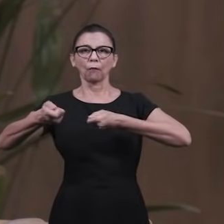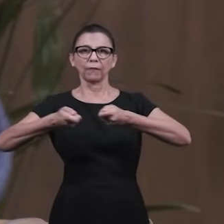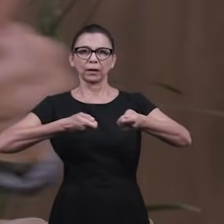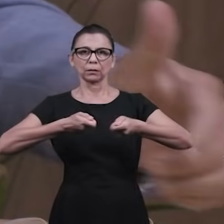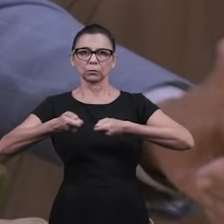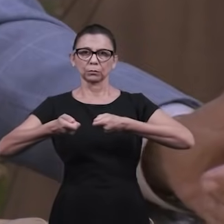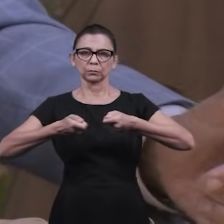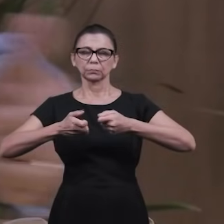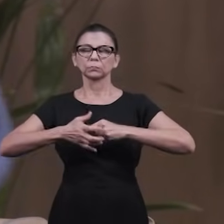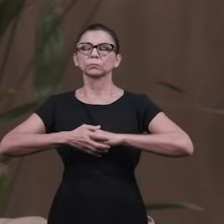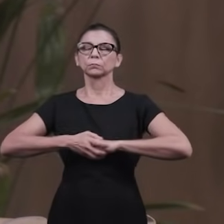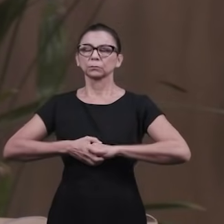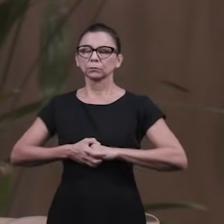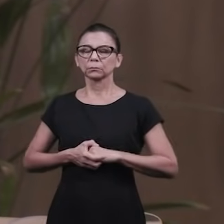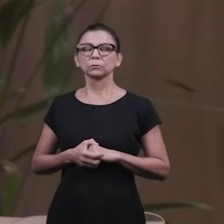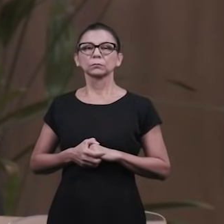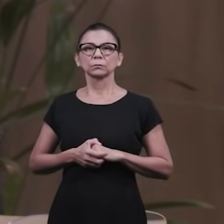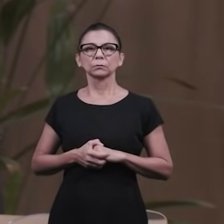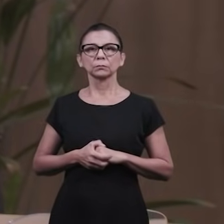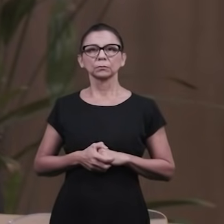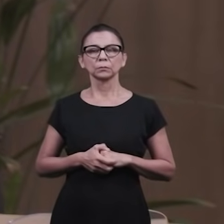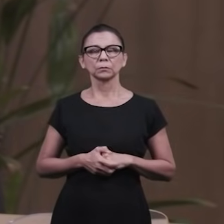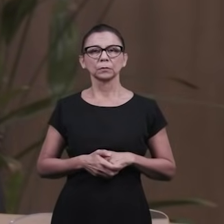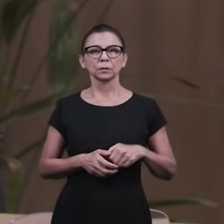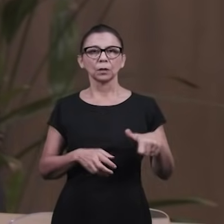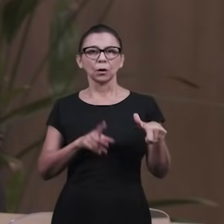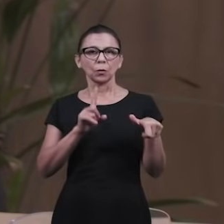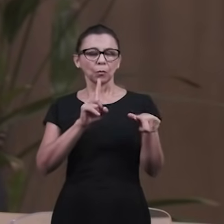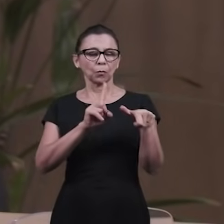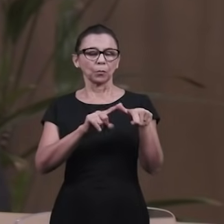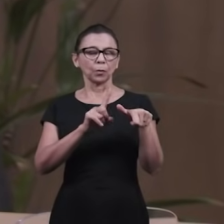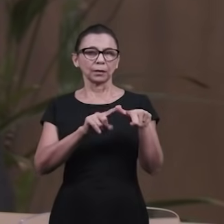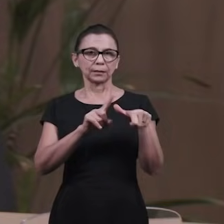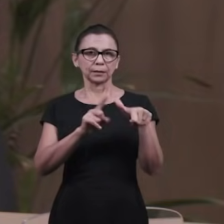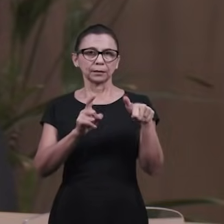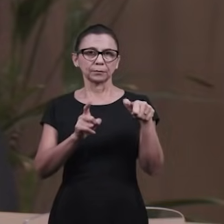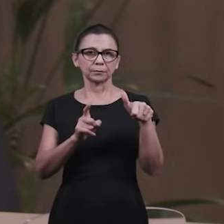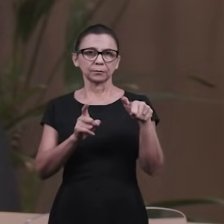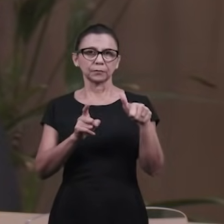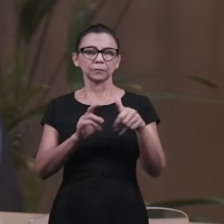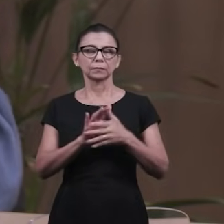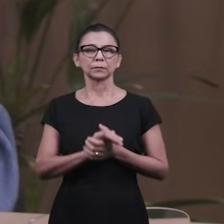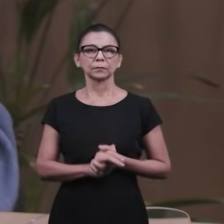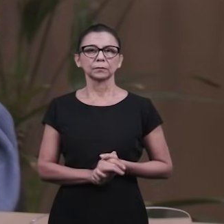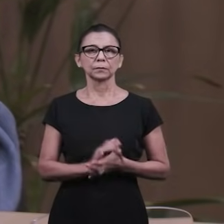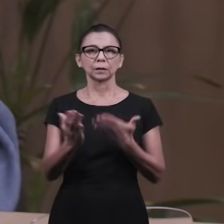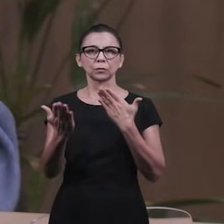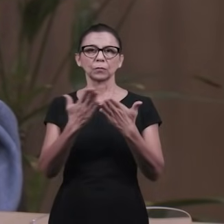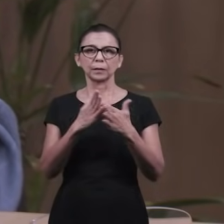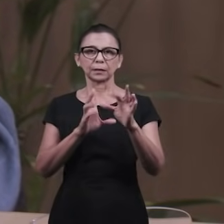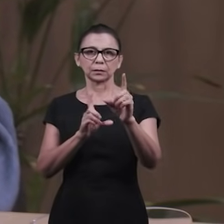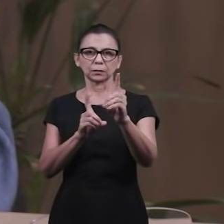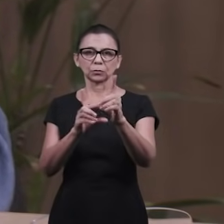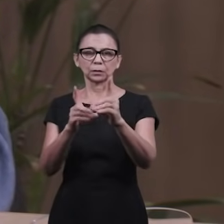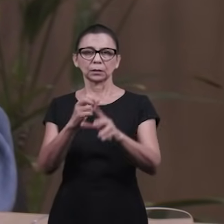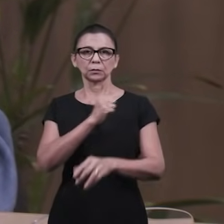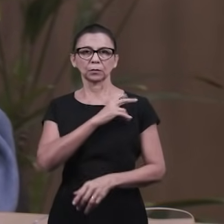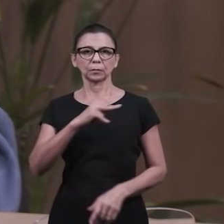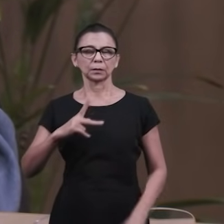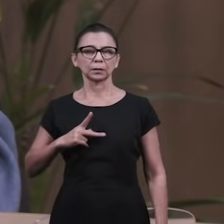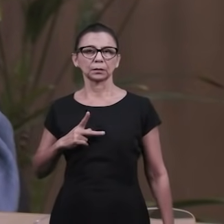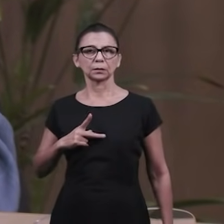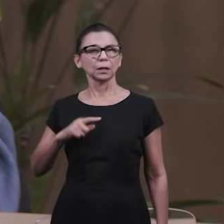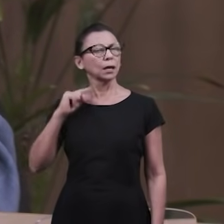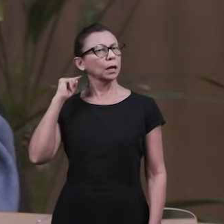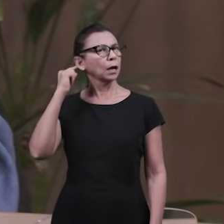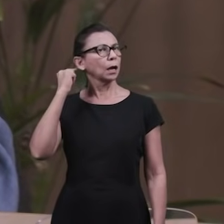ele, identificado com o governo, o polegar fala da doutrina dos apóstolos, a orelha direita,